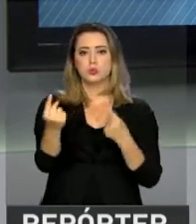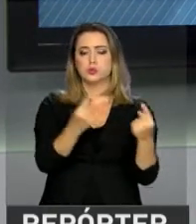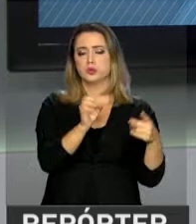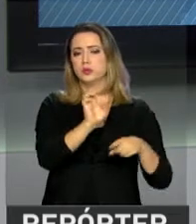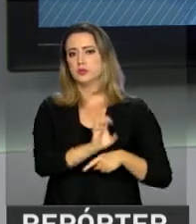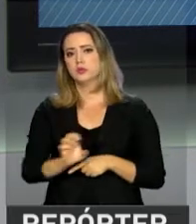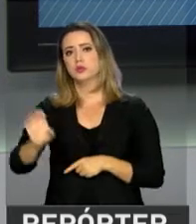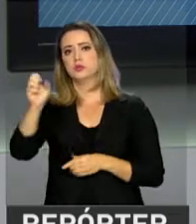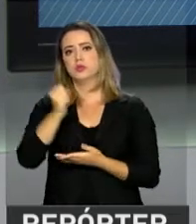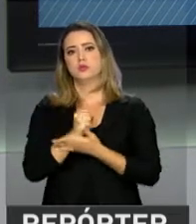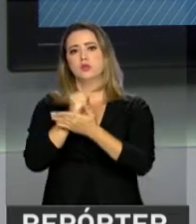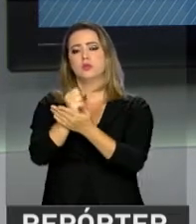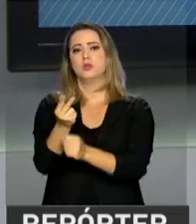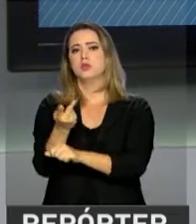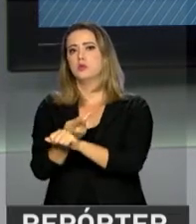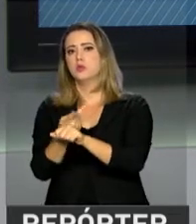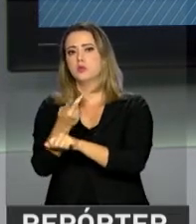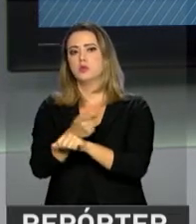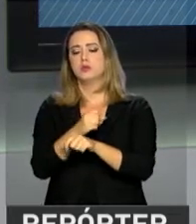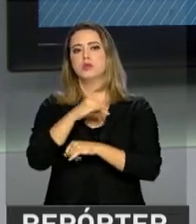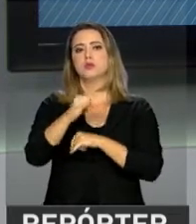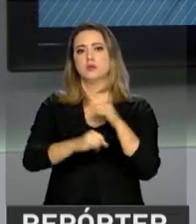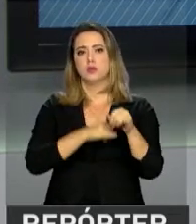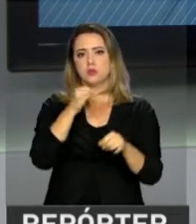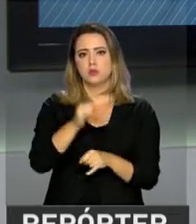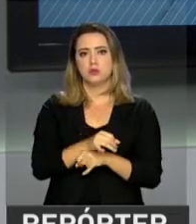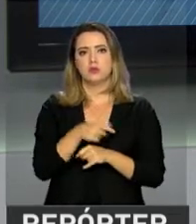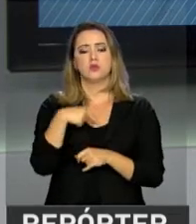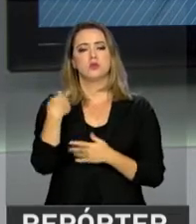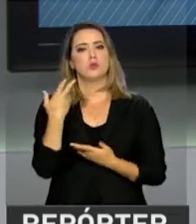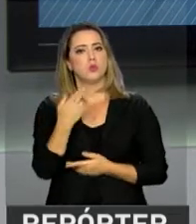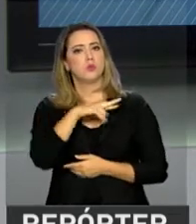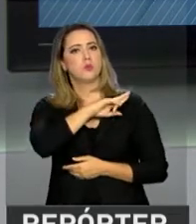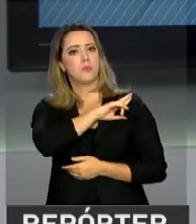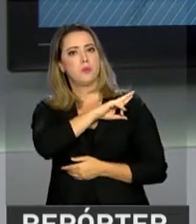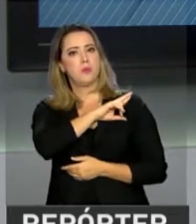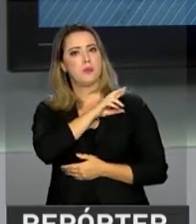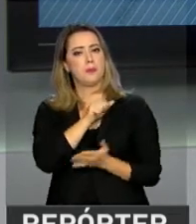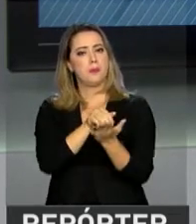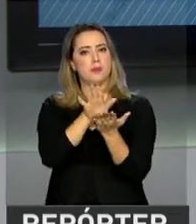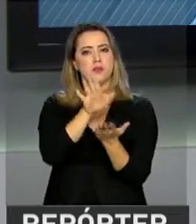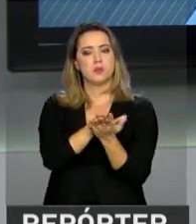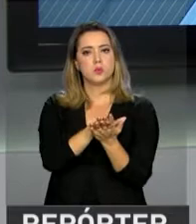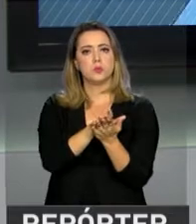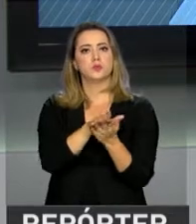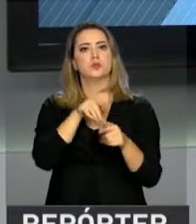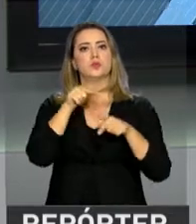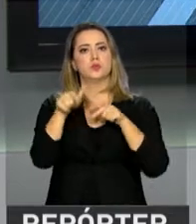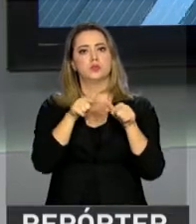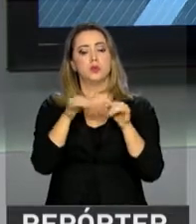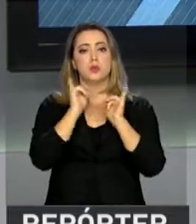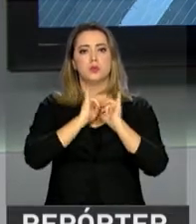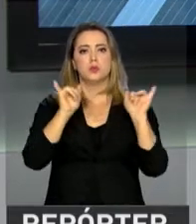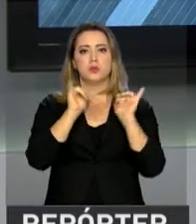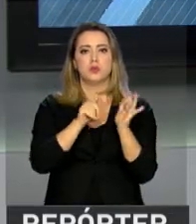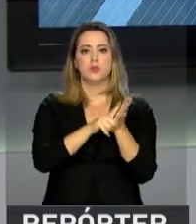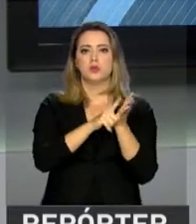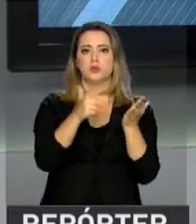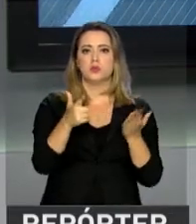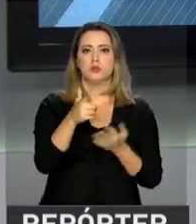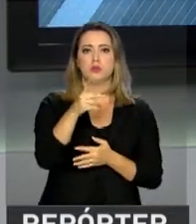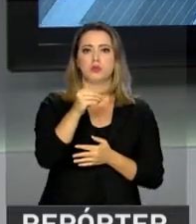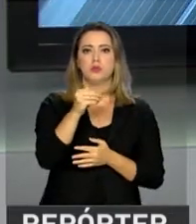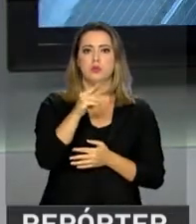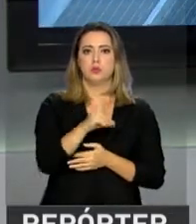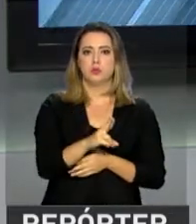estado devem oferecer uma busca nos sites com os dados dos responsáveis pelas autuações a ação foi publicada hoje no diário oficial